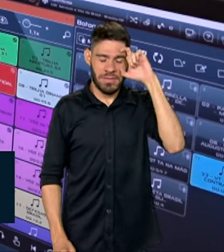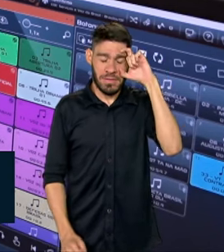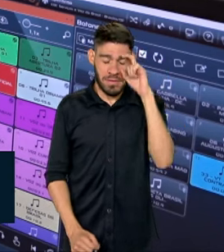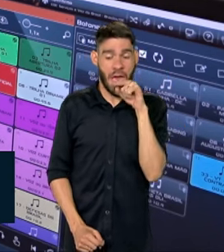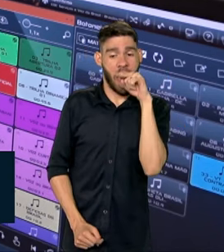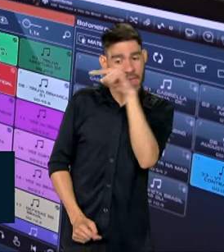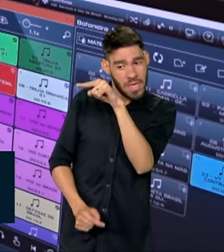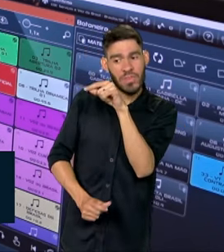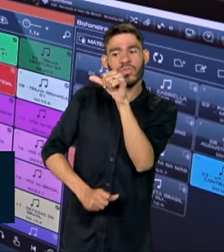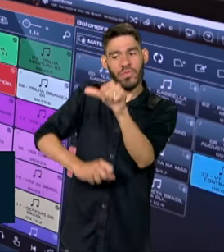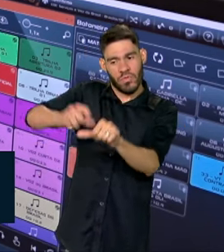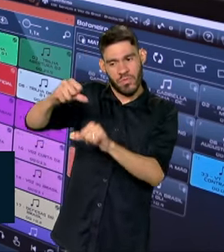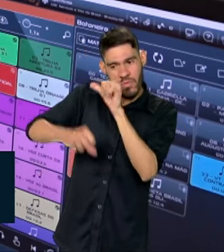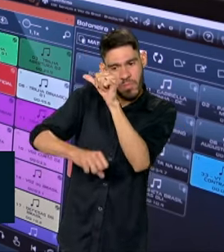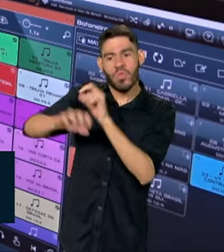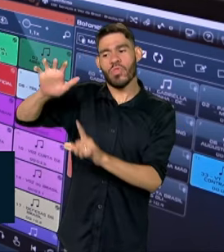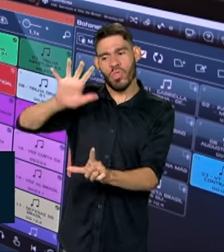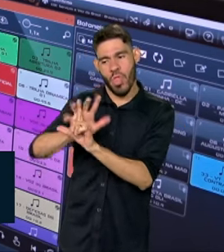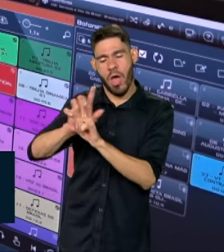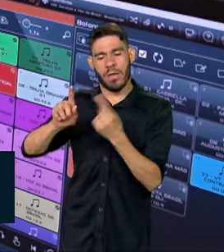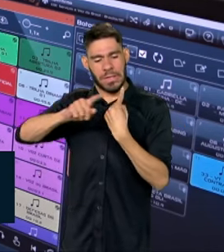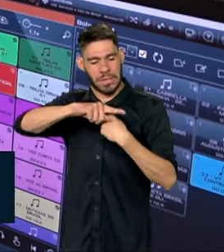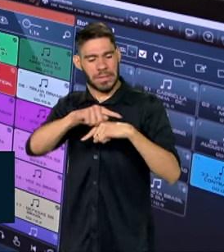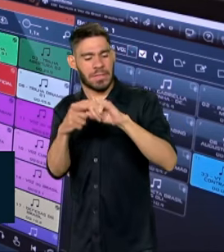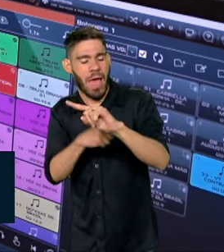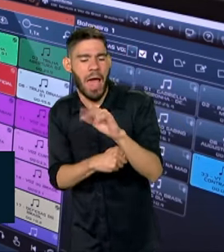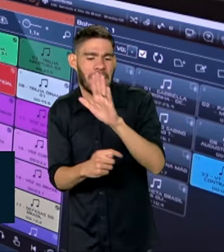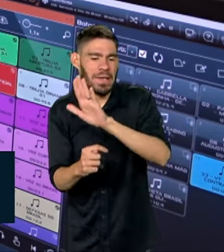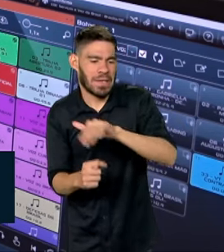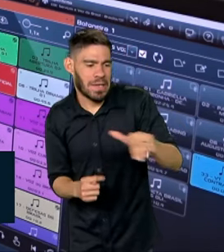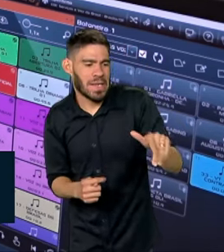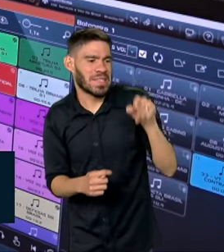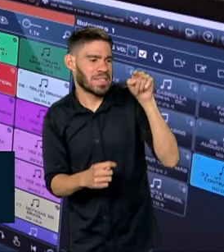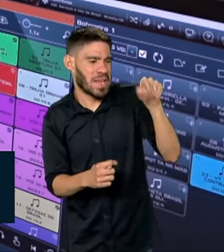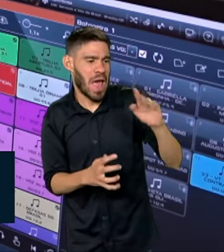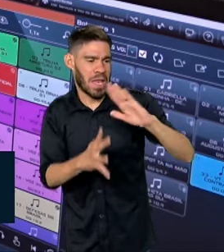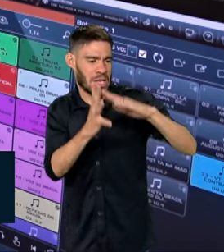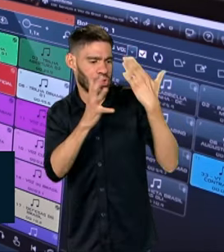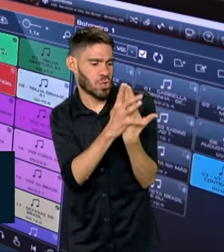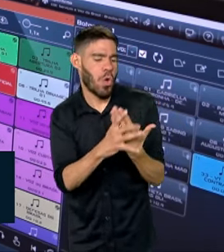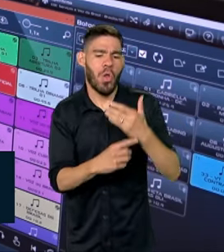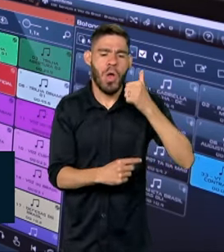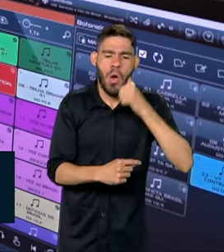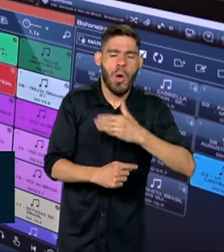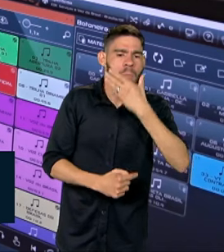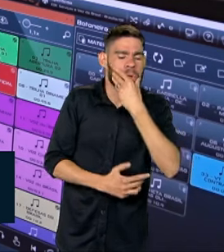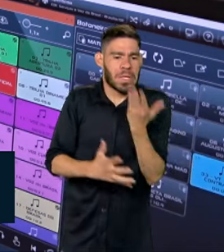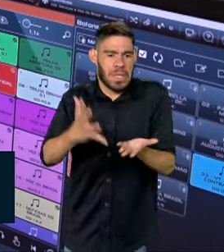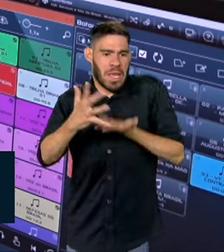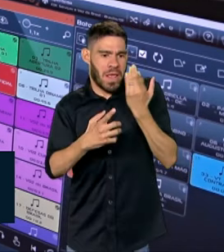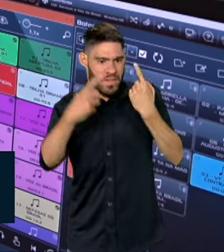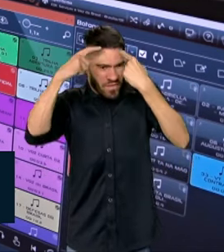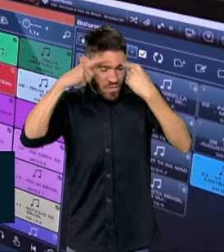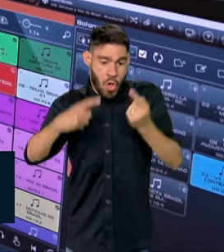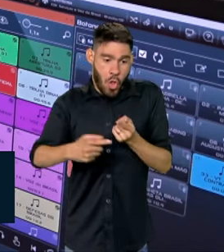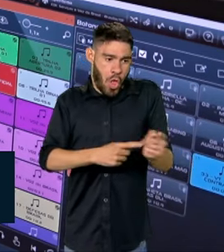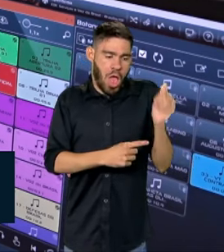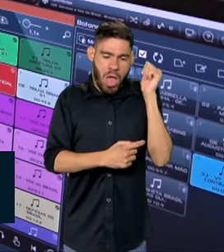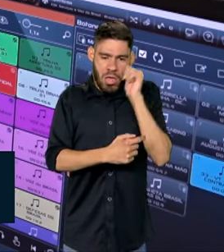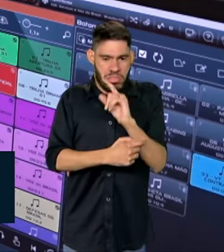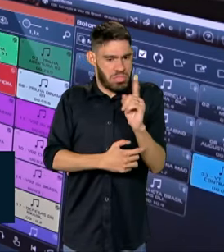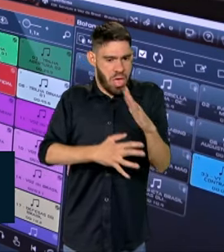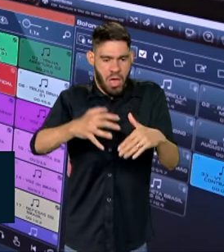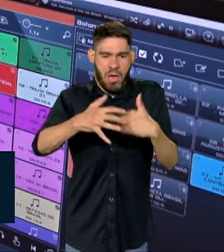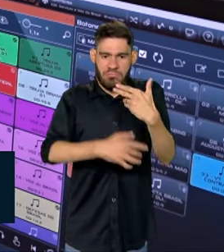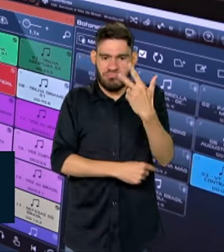Penha trouxe de avanço, né? Nem esses meninos que estavam lá e nem essas meninas vão tratar a violência contra as mulheres como um